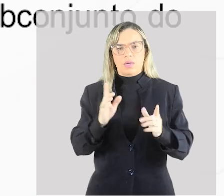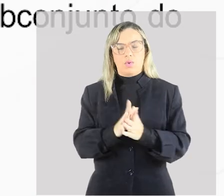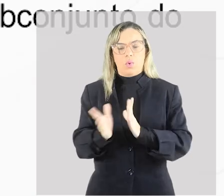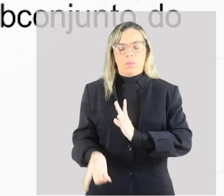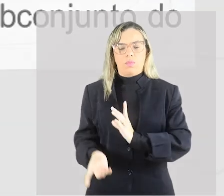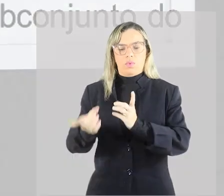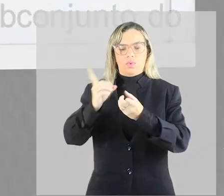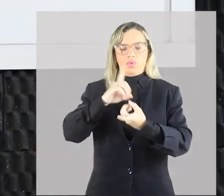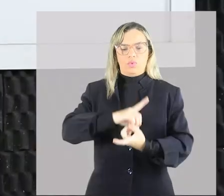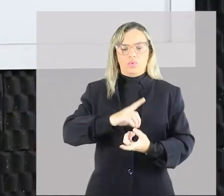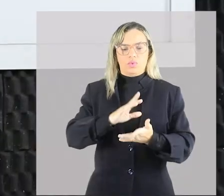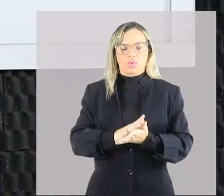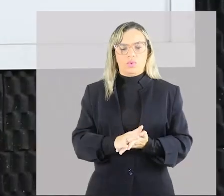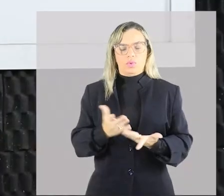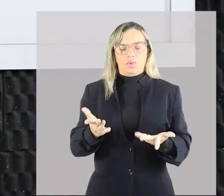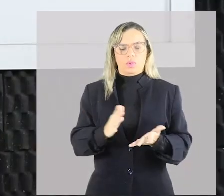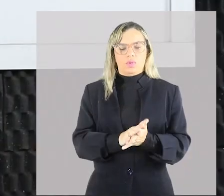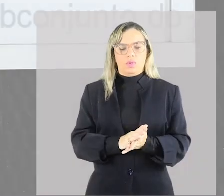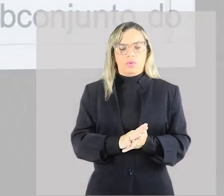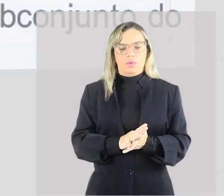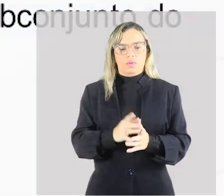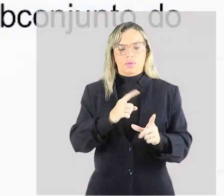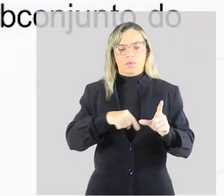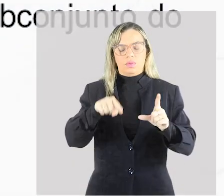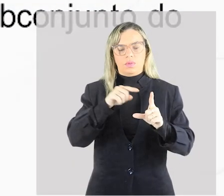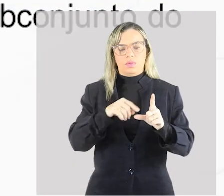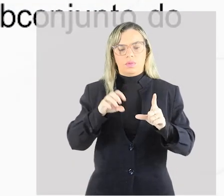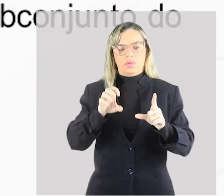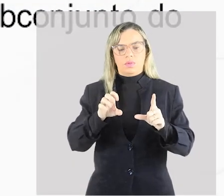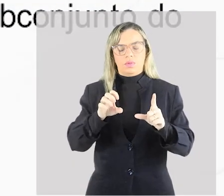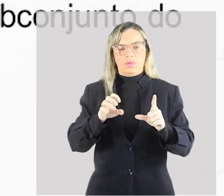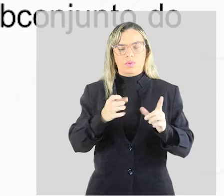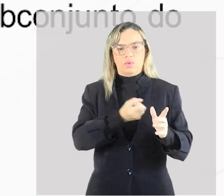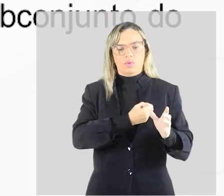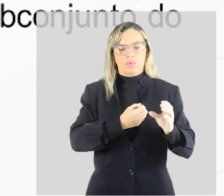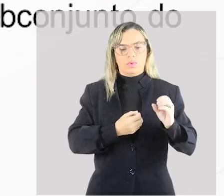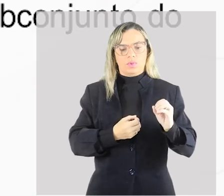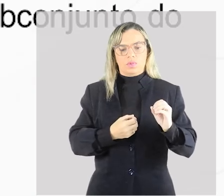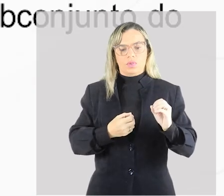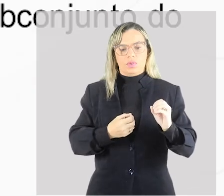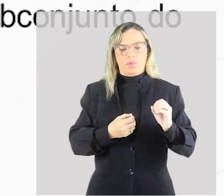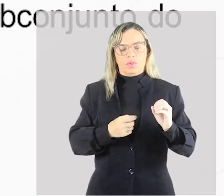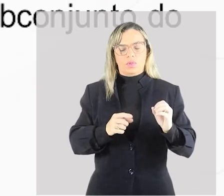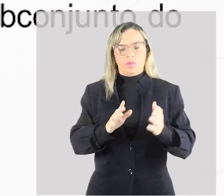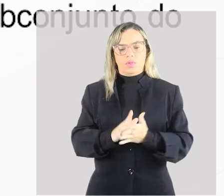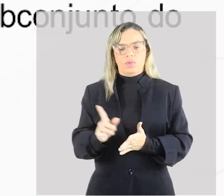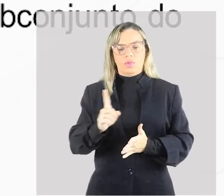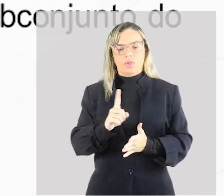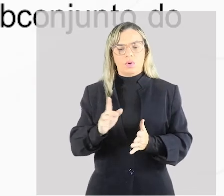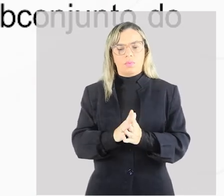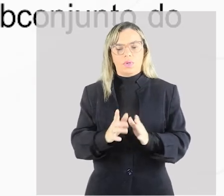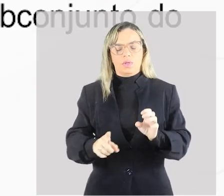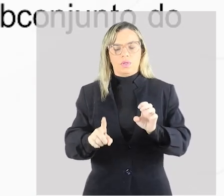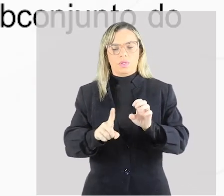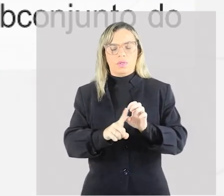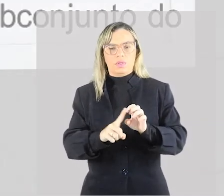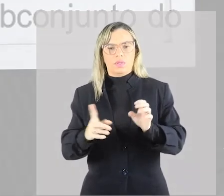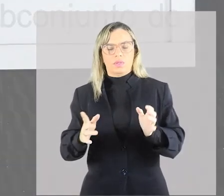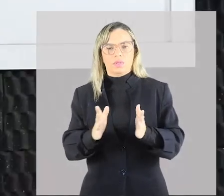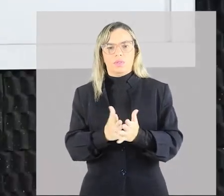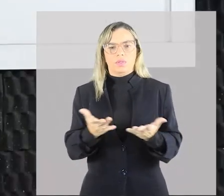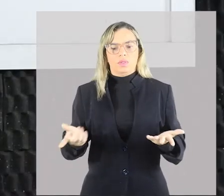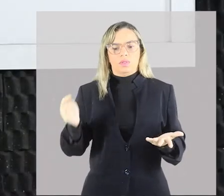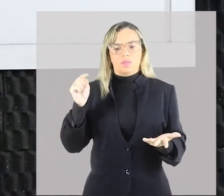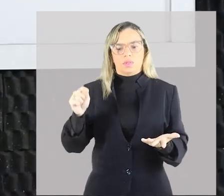contrário. Né? E o número 0 não pertence ao conjunto A. O 0 pertence ao conjunto de todos